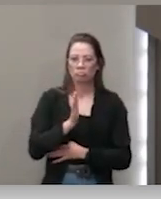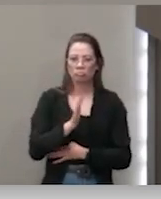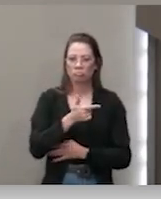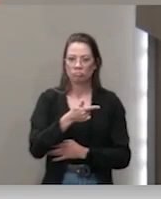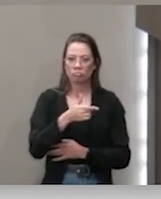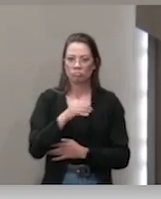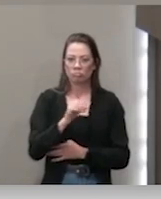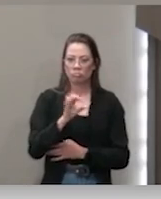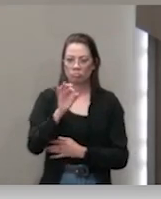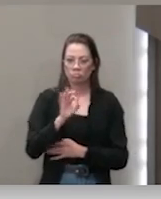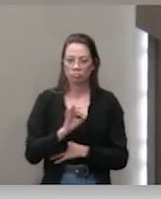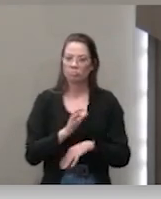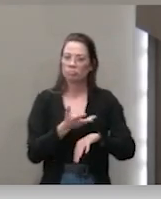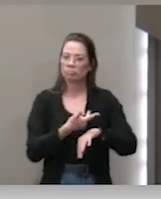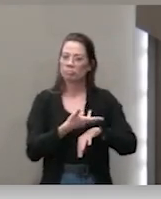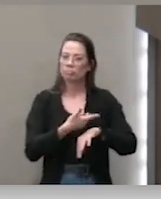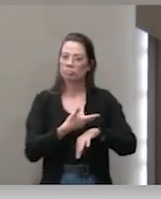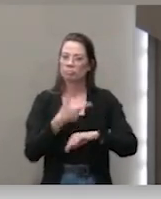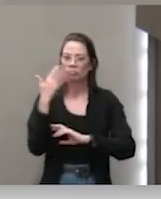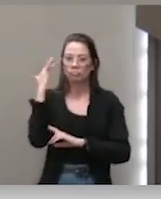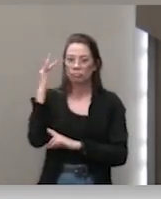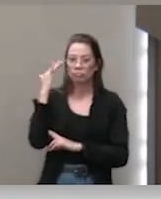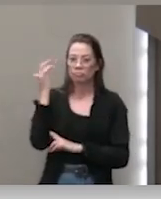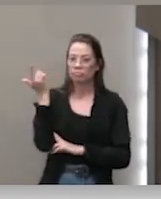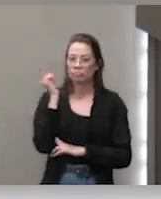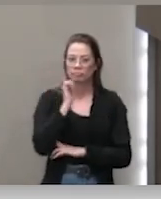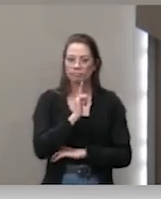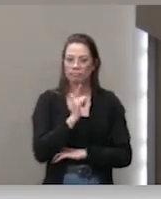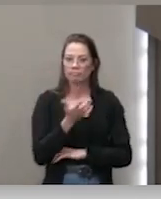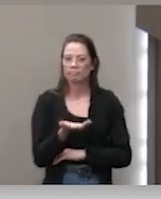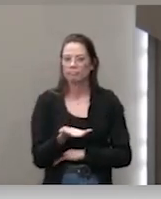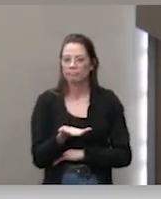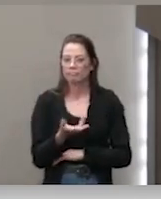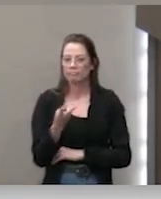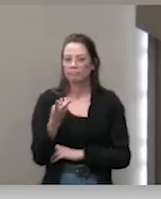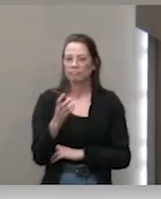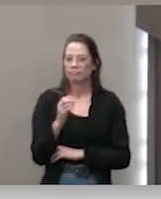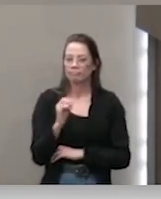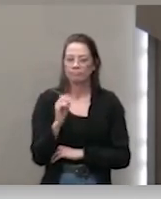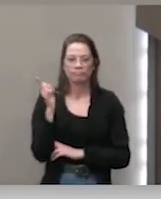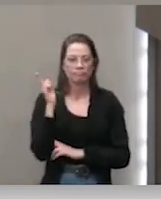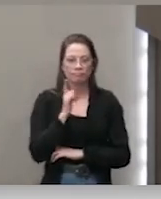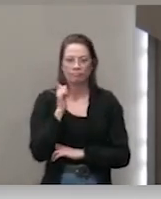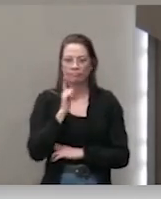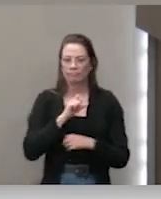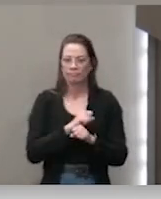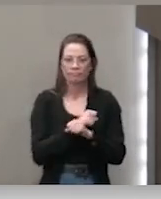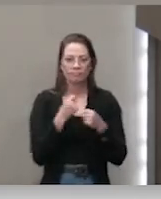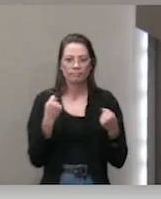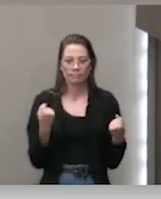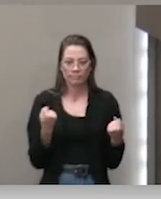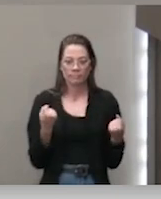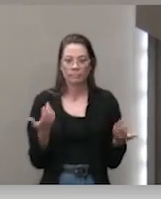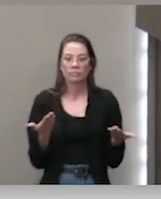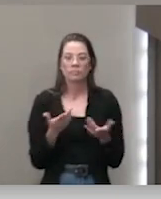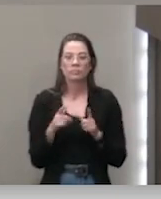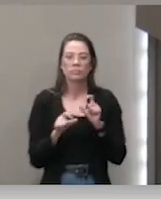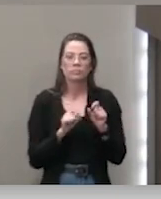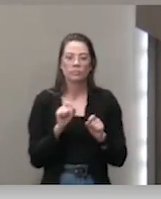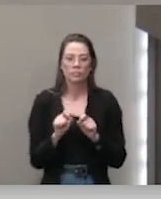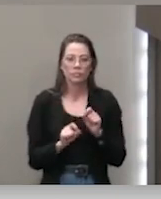por hora, 80, imaginem. Há pouco tempo atrás era inacreditável, impossível de acontecer isso. Mas